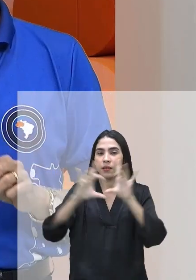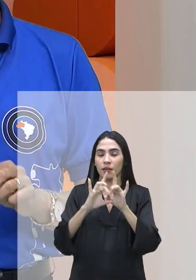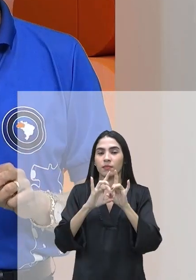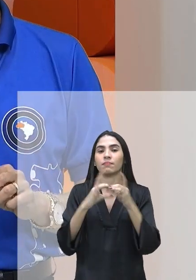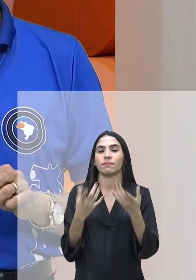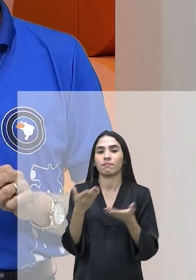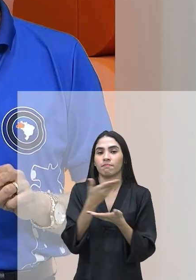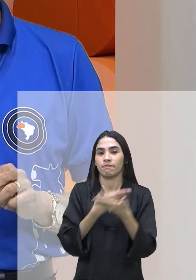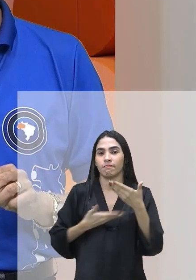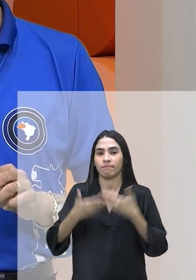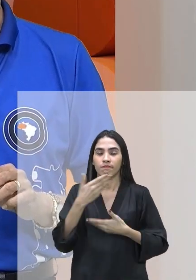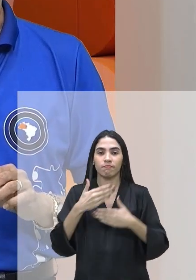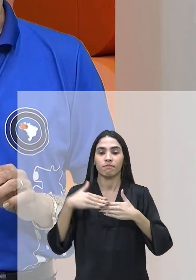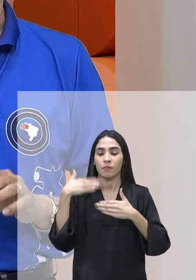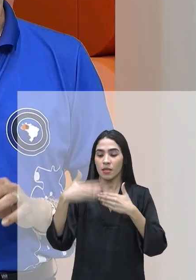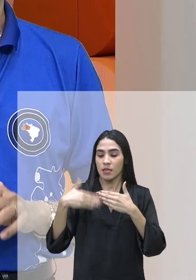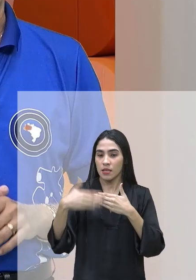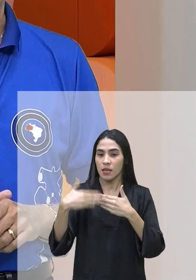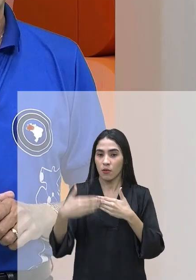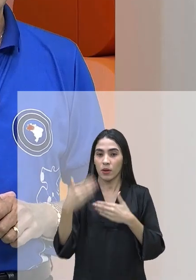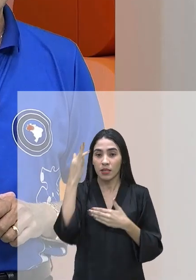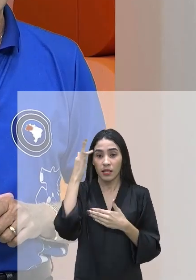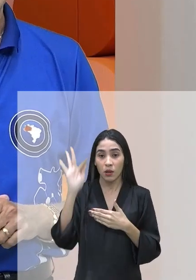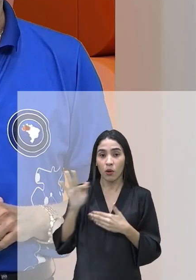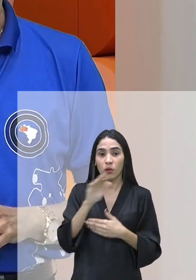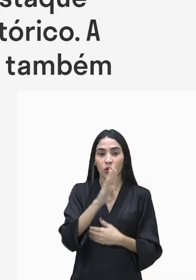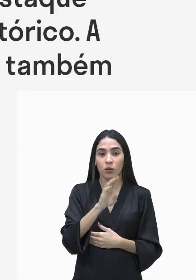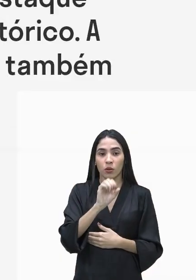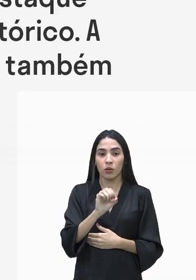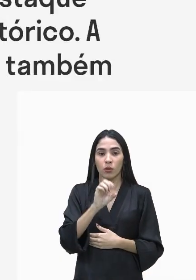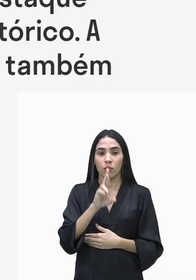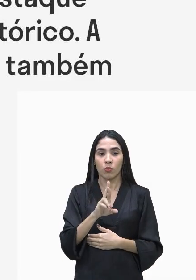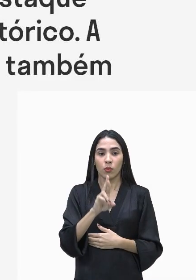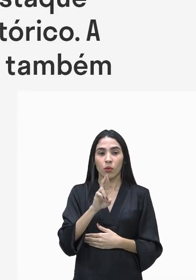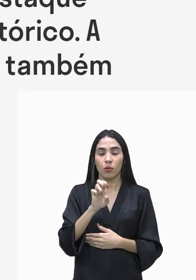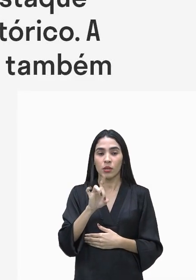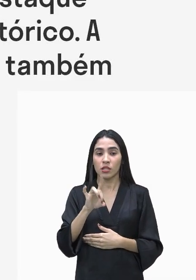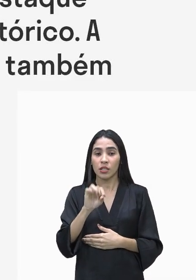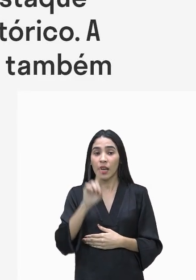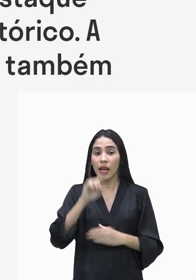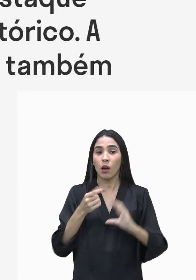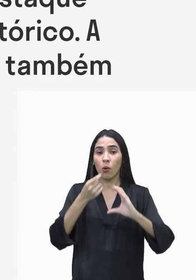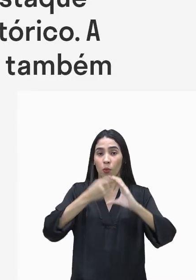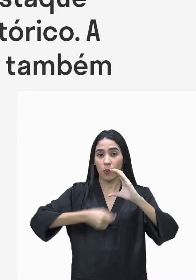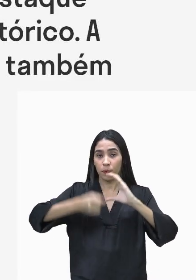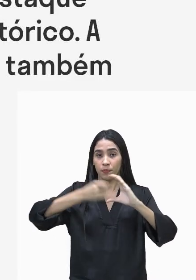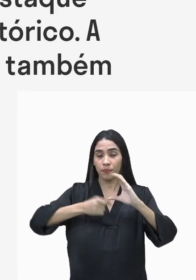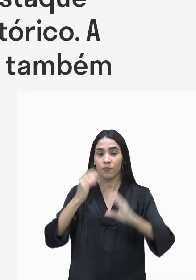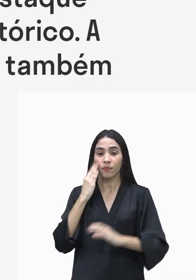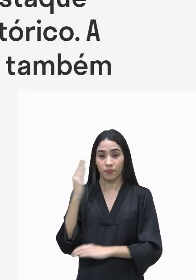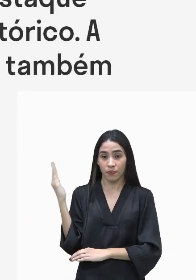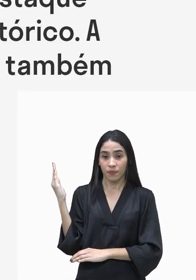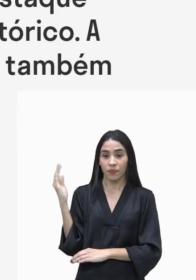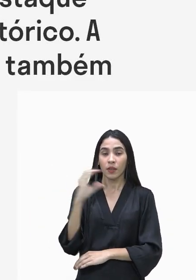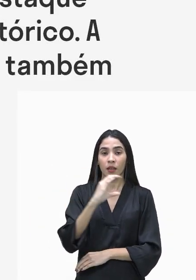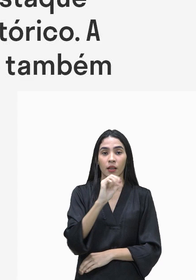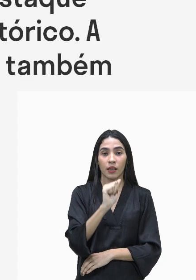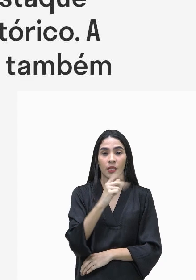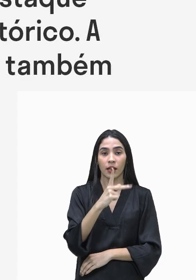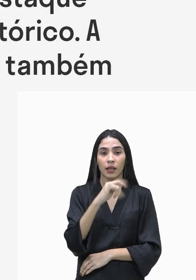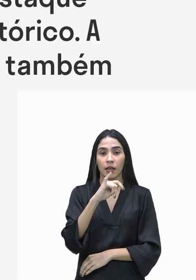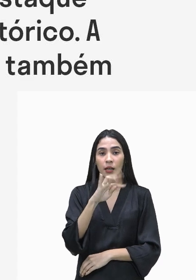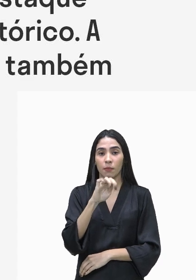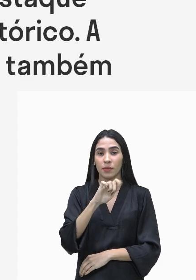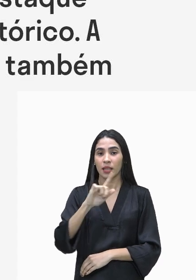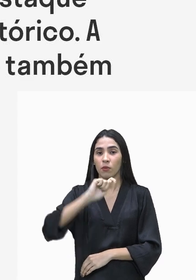associados nessa sequência teórica de Pierre Bourdieu é o capital. Bourdieu chama de